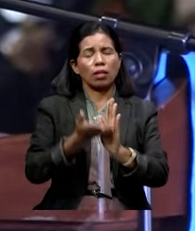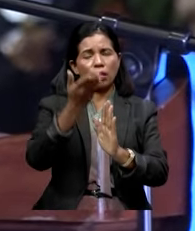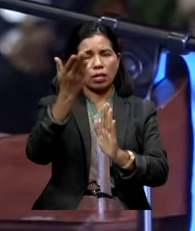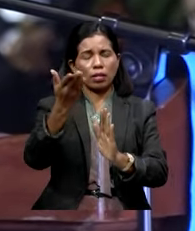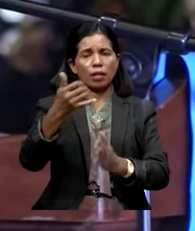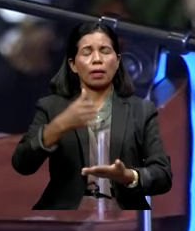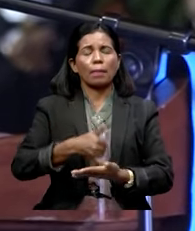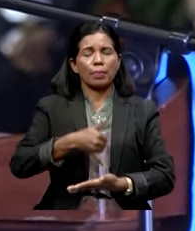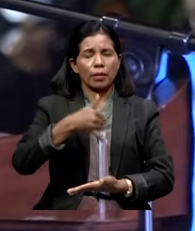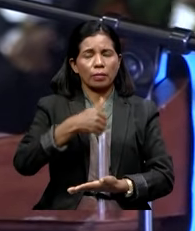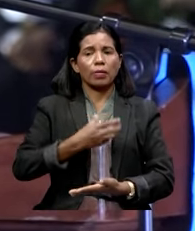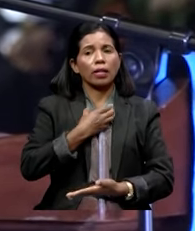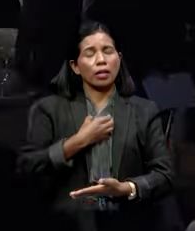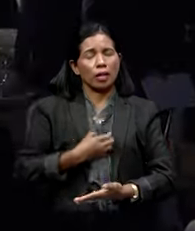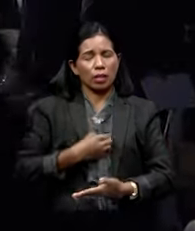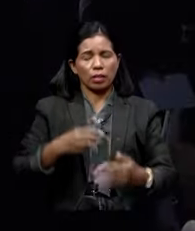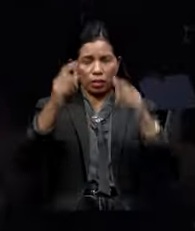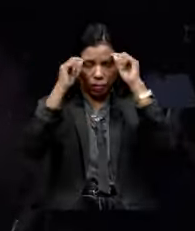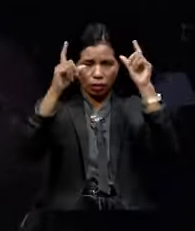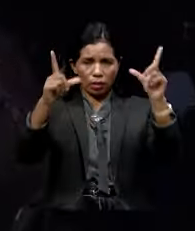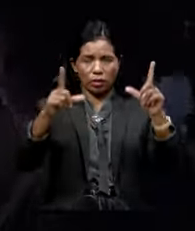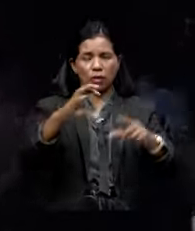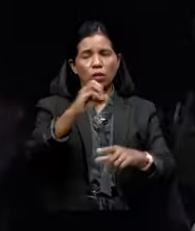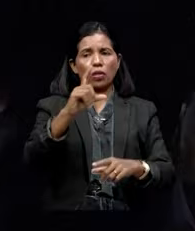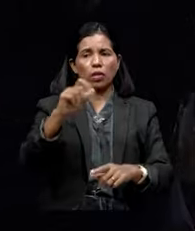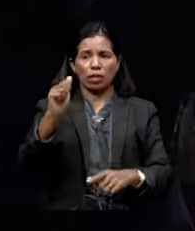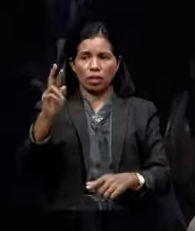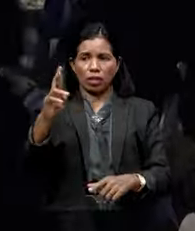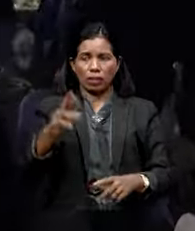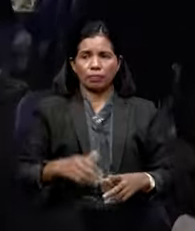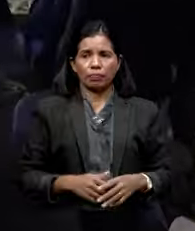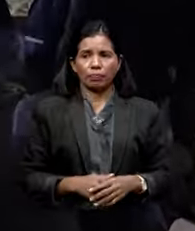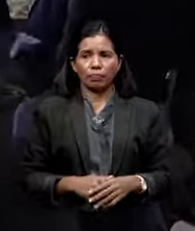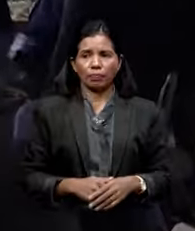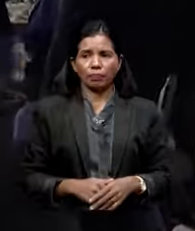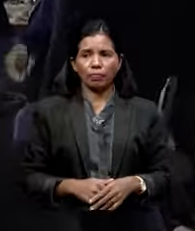que a medalha Ordem de Timor-Leste, Grande Colar. Equipa Cobertura, Gemen.